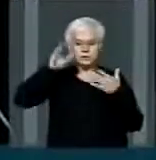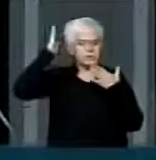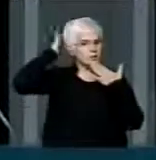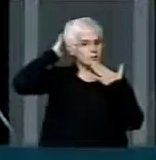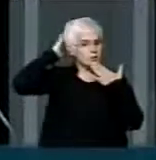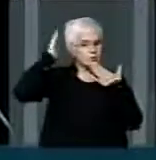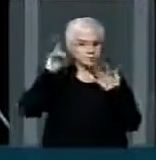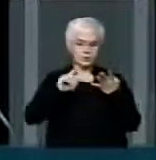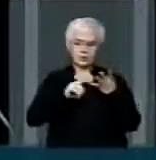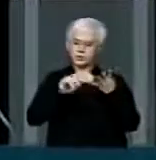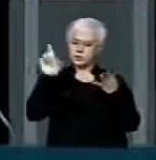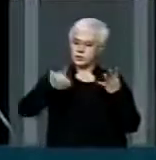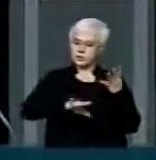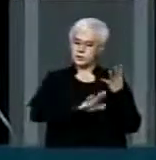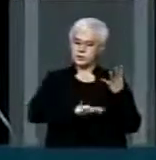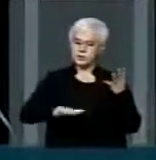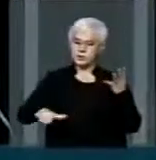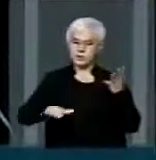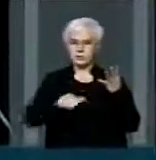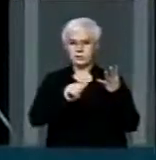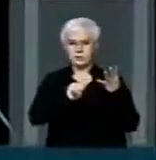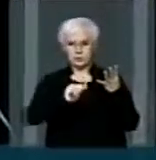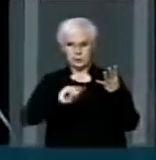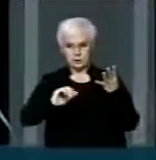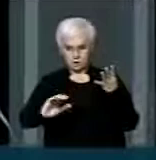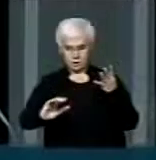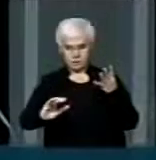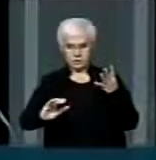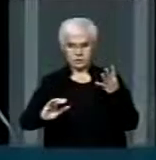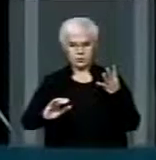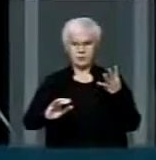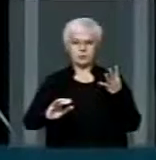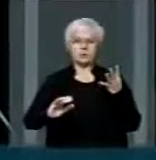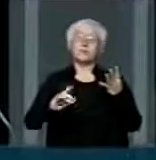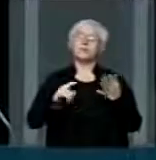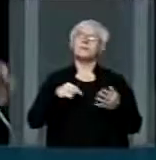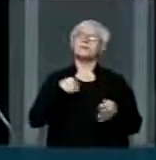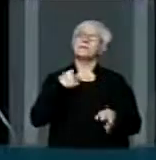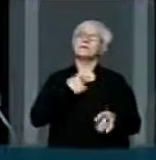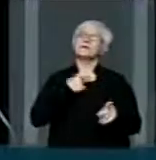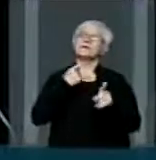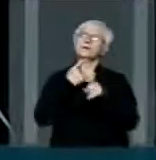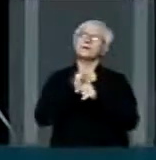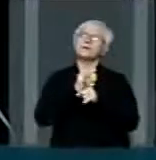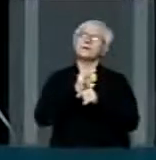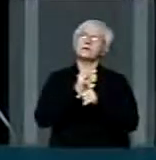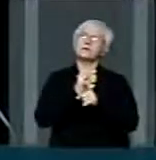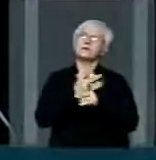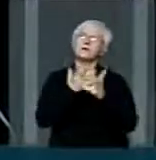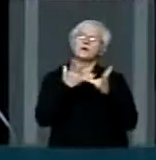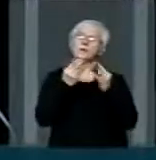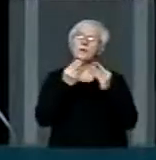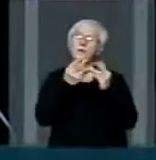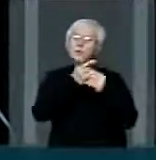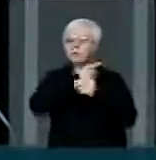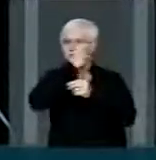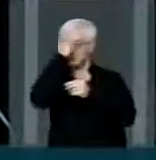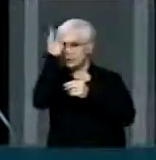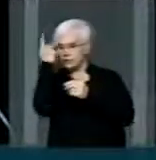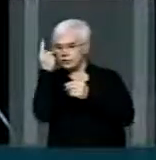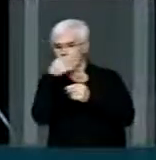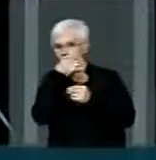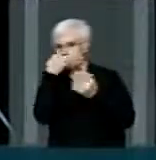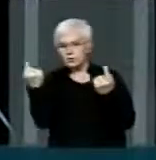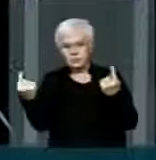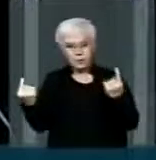indígenas, das crianças e dos adolescentes, nós encontramos verdadeiras oposições que não sabem